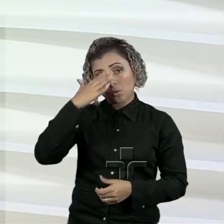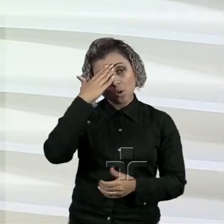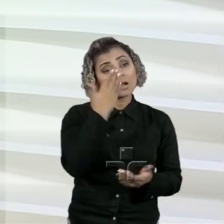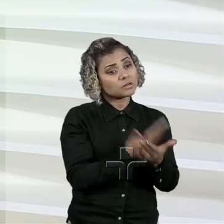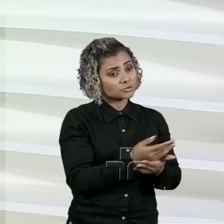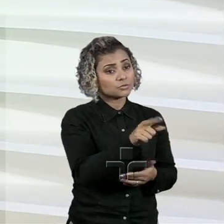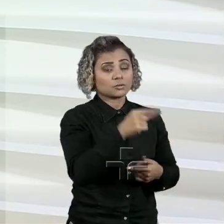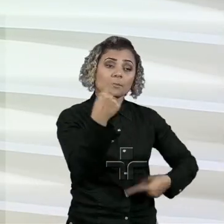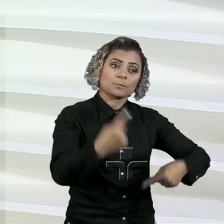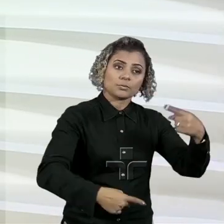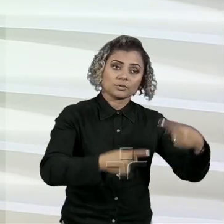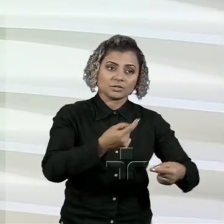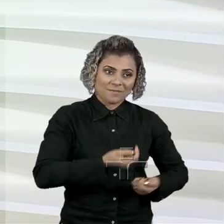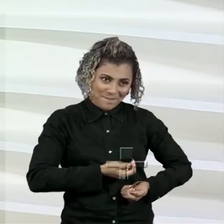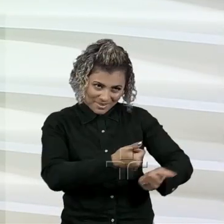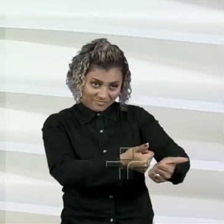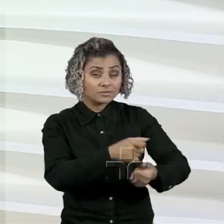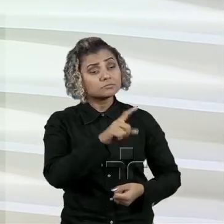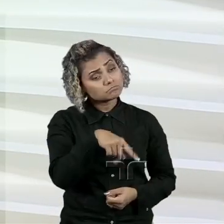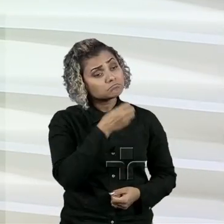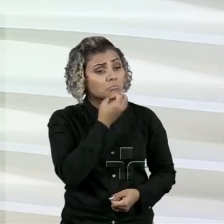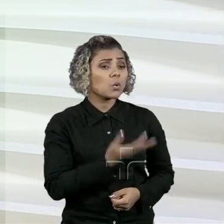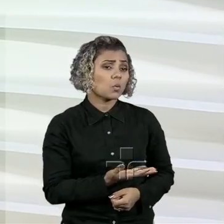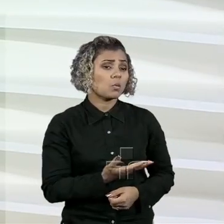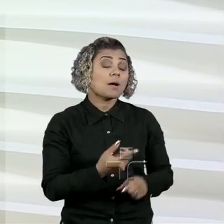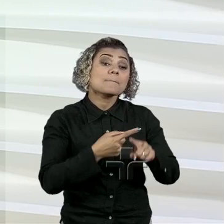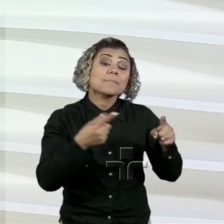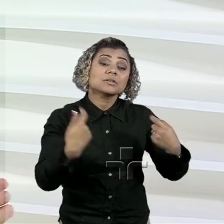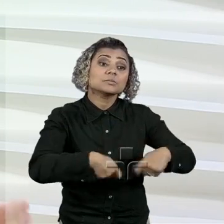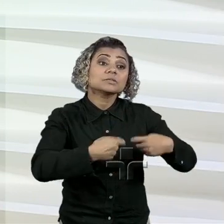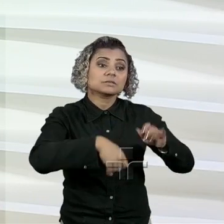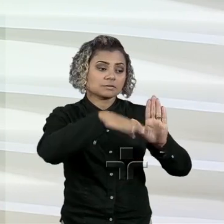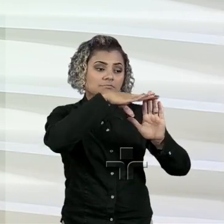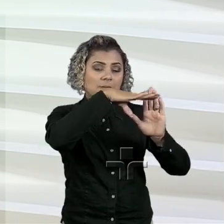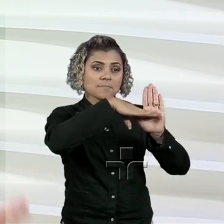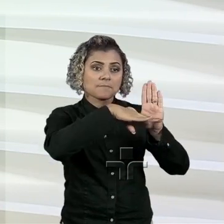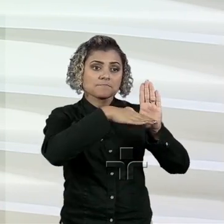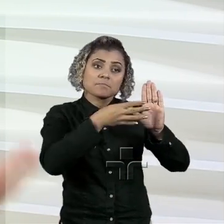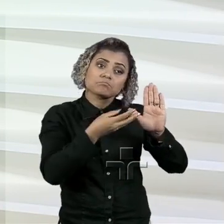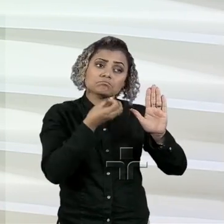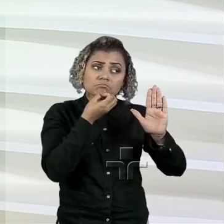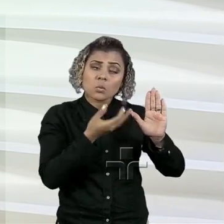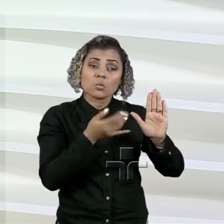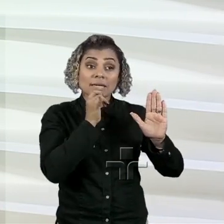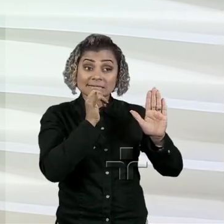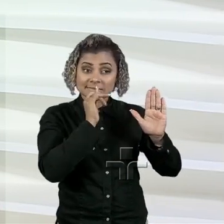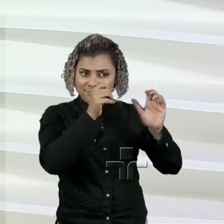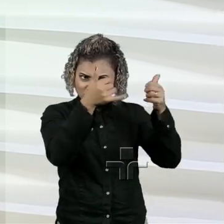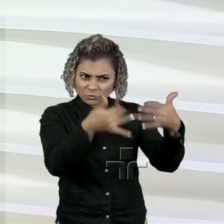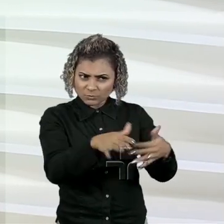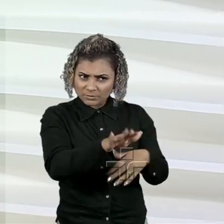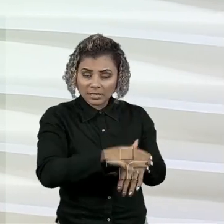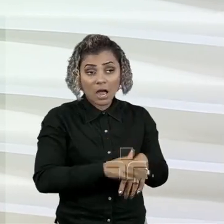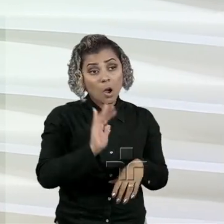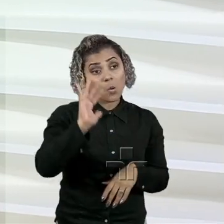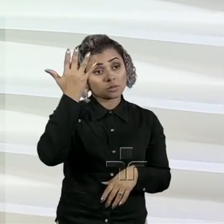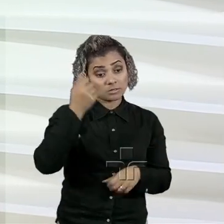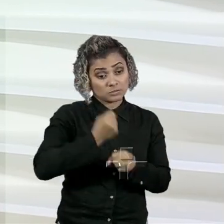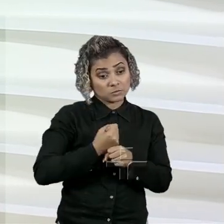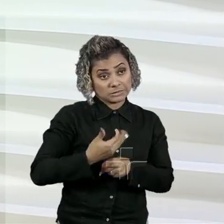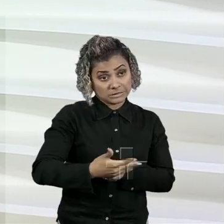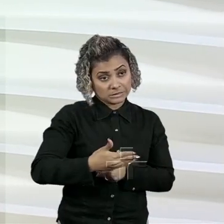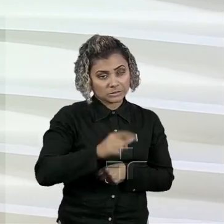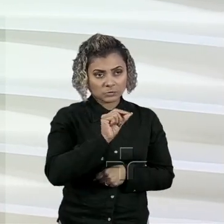bônus, ela pode dar certo, desde que ela esteja dentro de uma medida razoável. Vou dar um exemplo de algo que aconteceu esse ano.